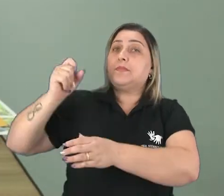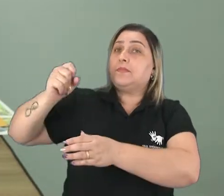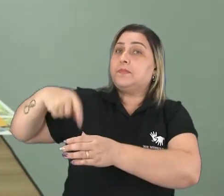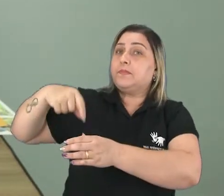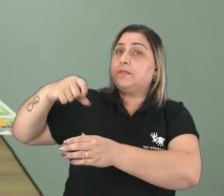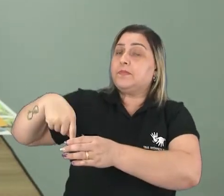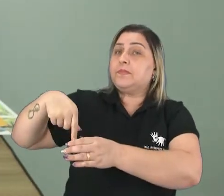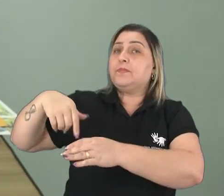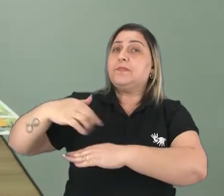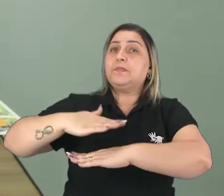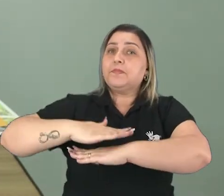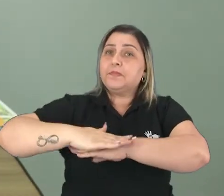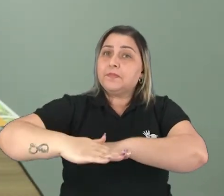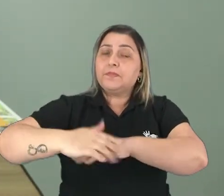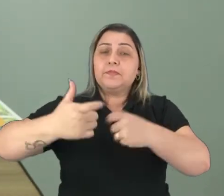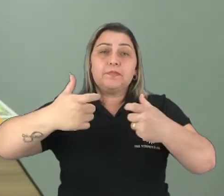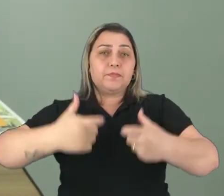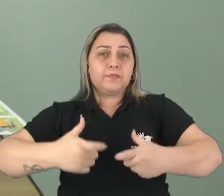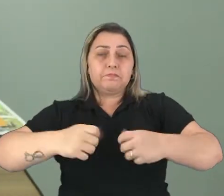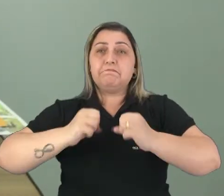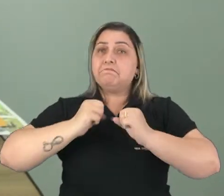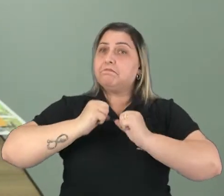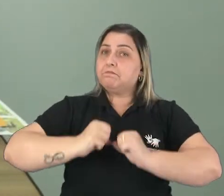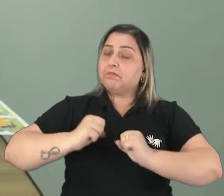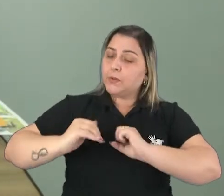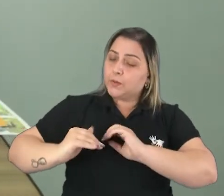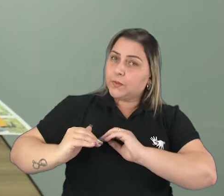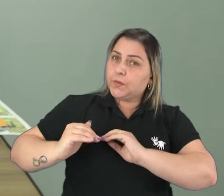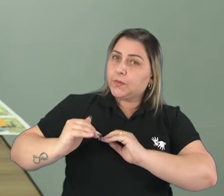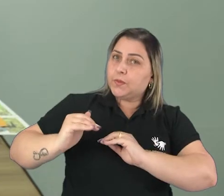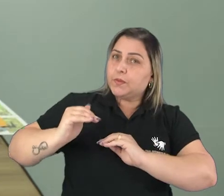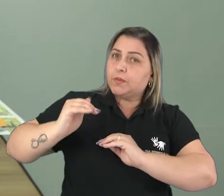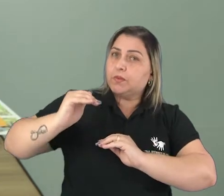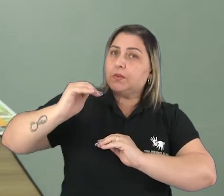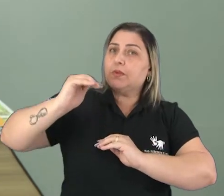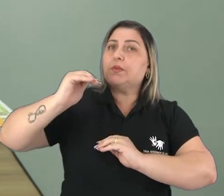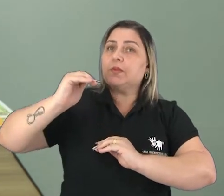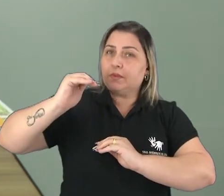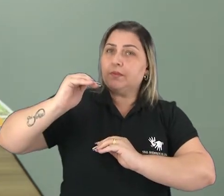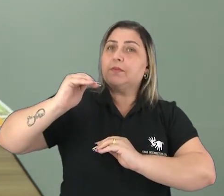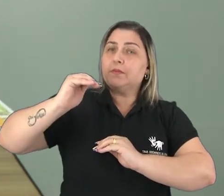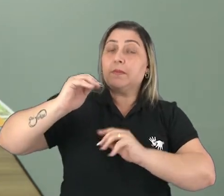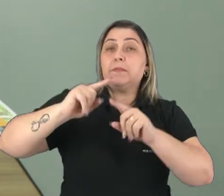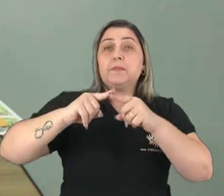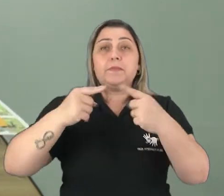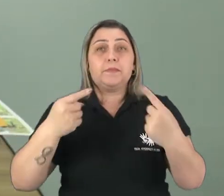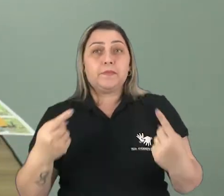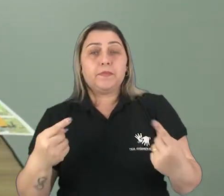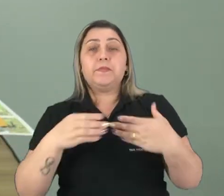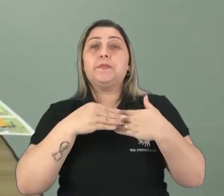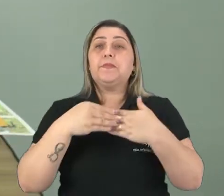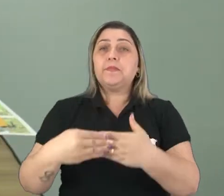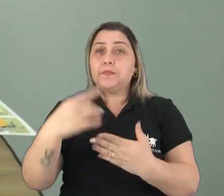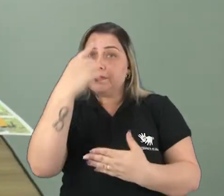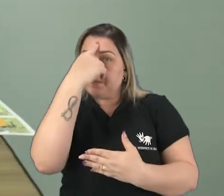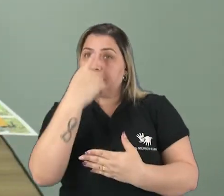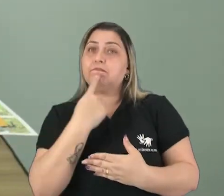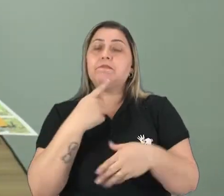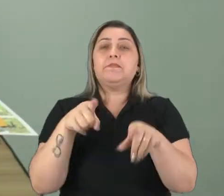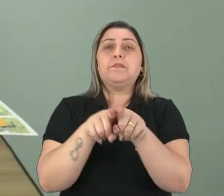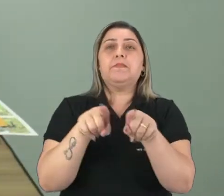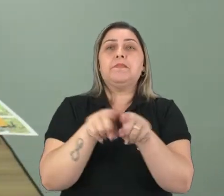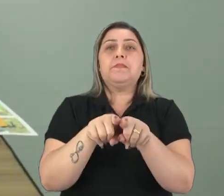plantá-la no solo, um lugar que ela possa se desenvolver e crescer bastante. Mas, eu trouxe a imagem